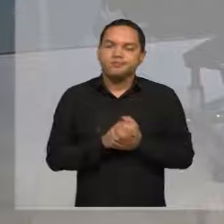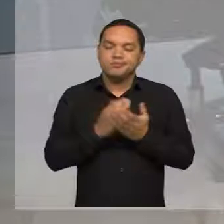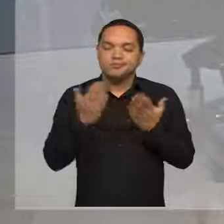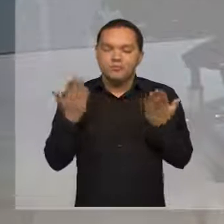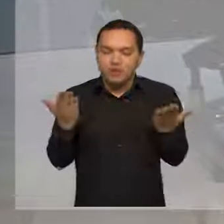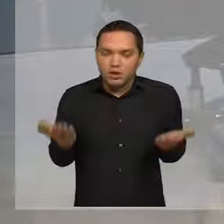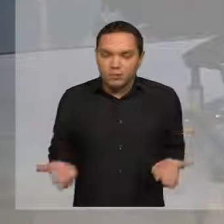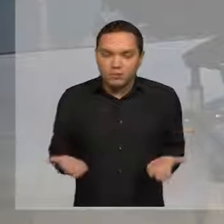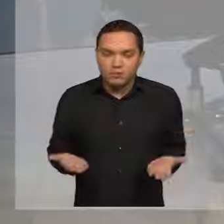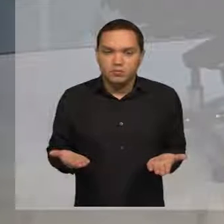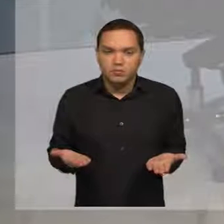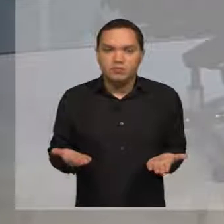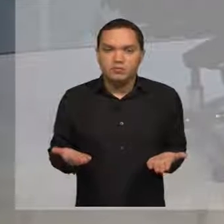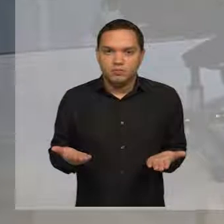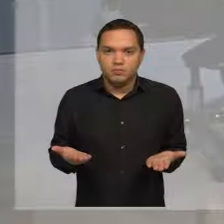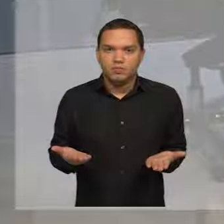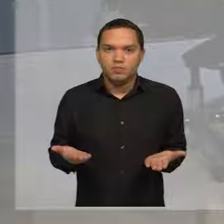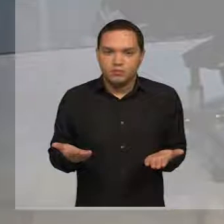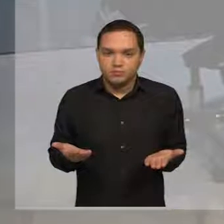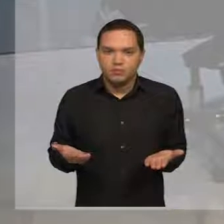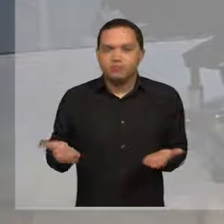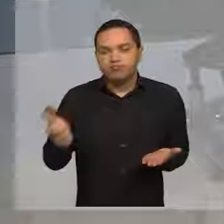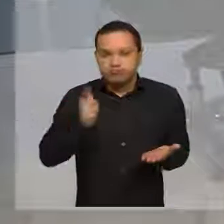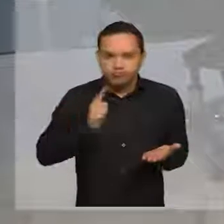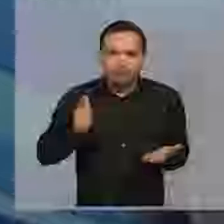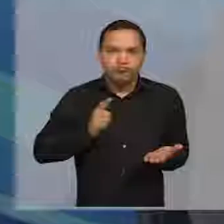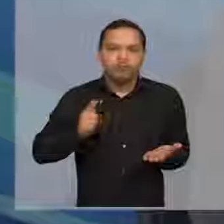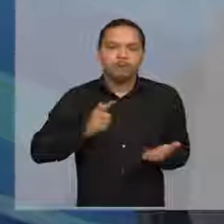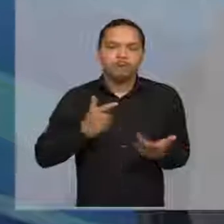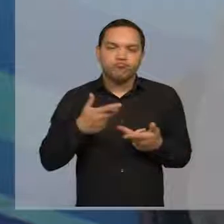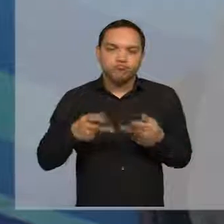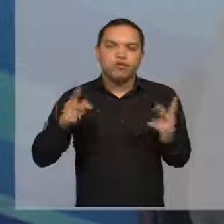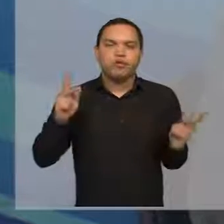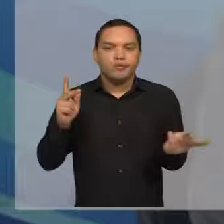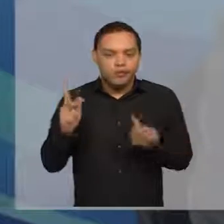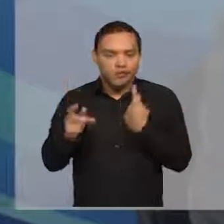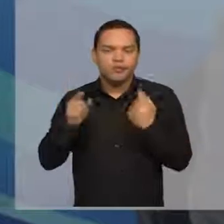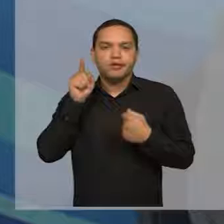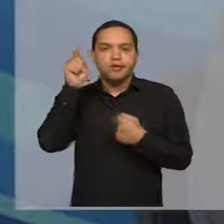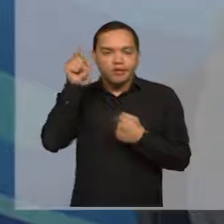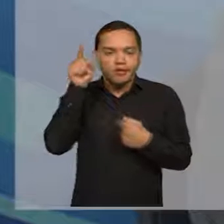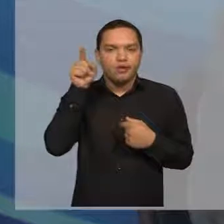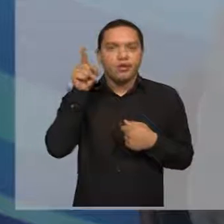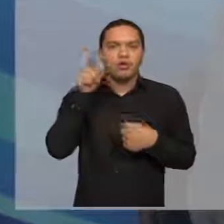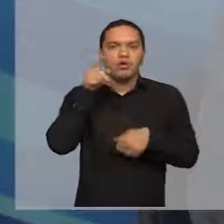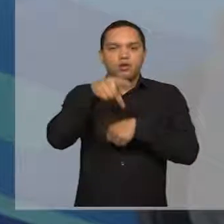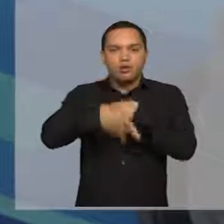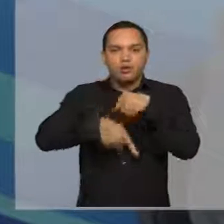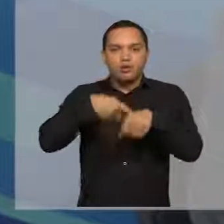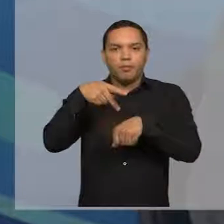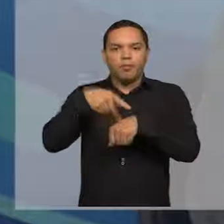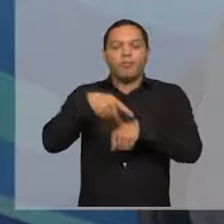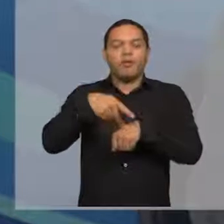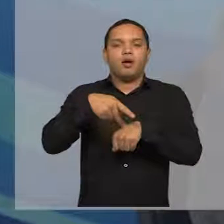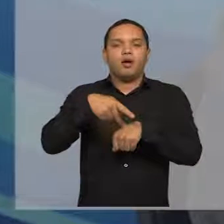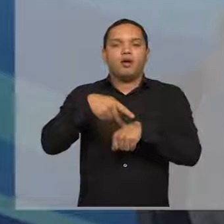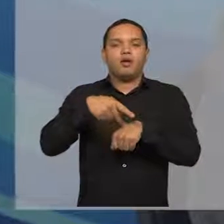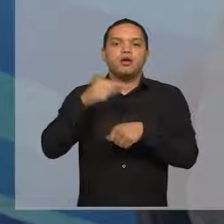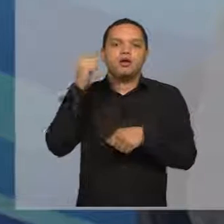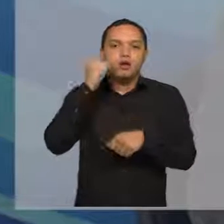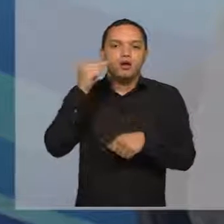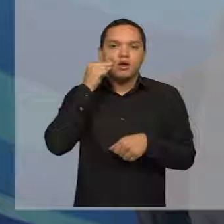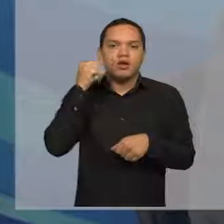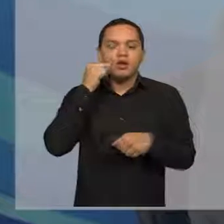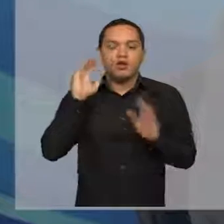circunstâncias, culminando com a primeira viagem do presidente a Davos, no Fórum